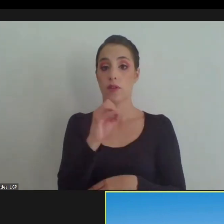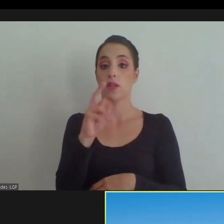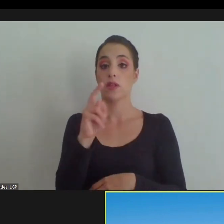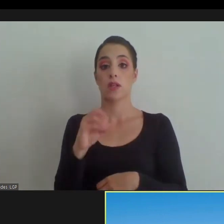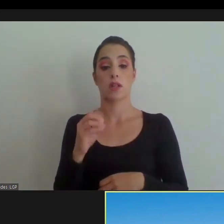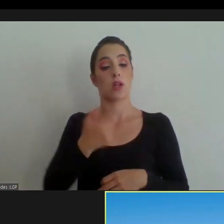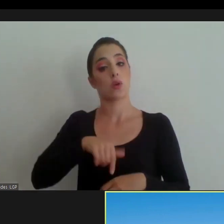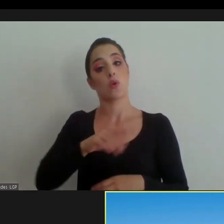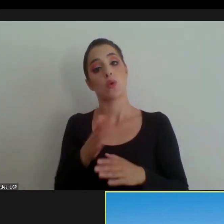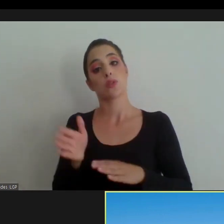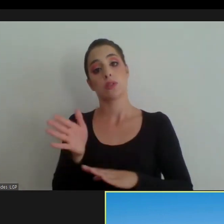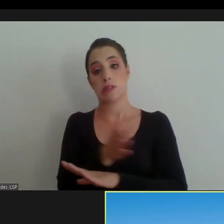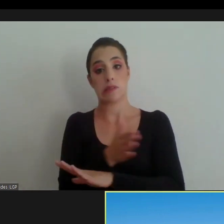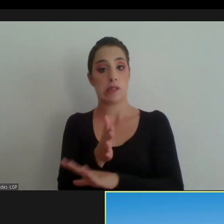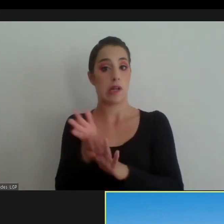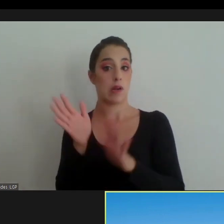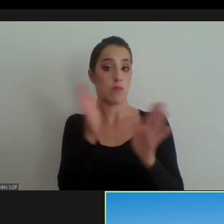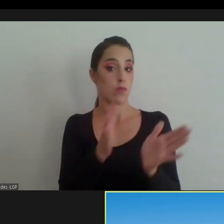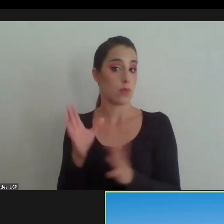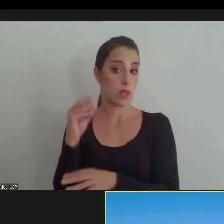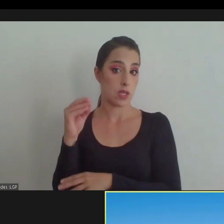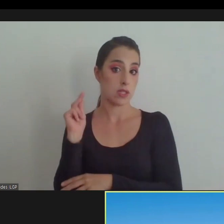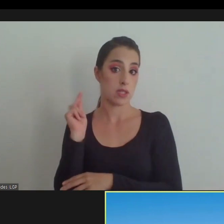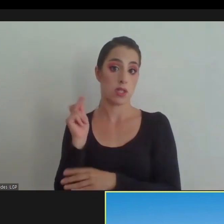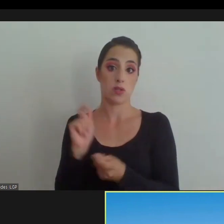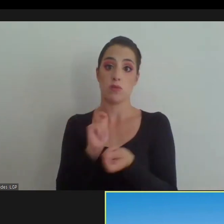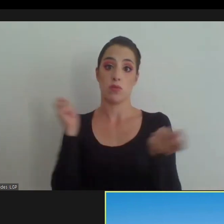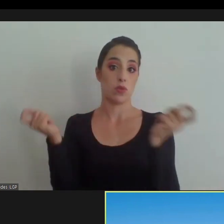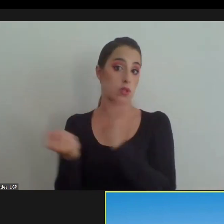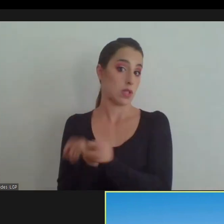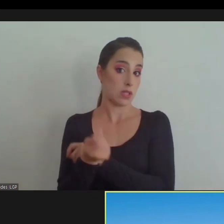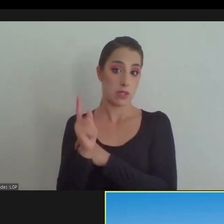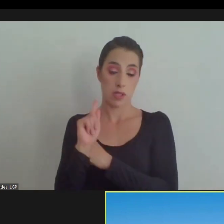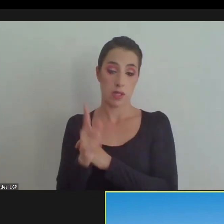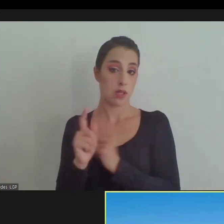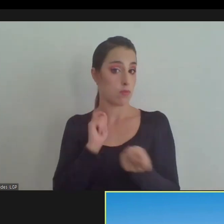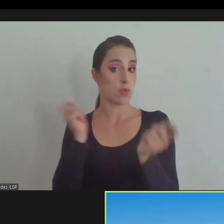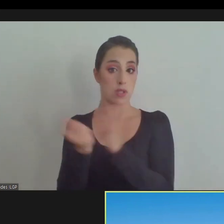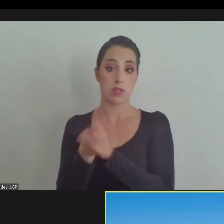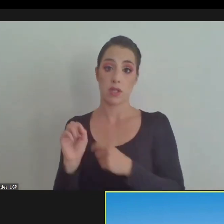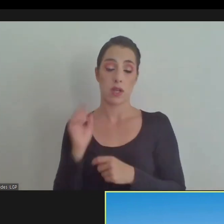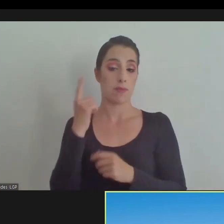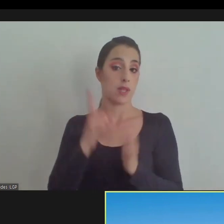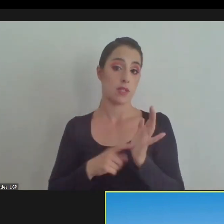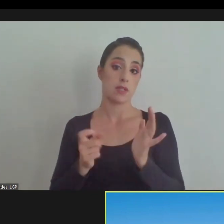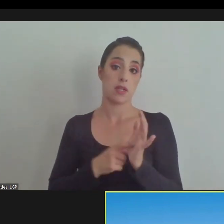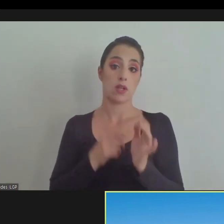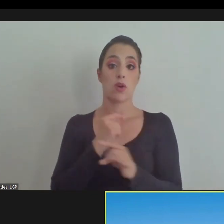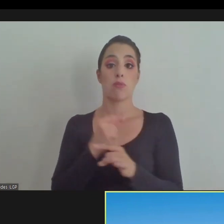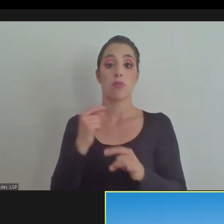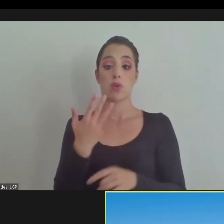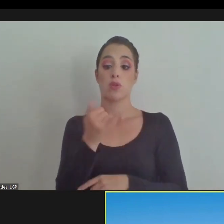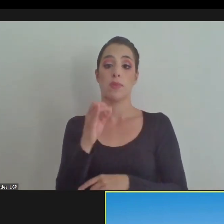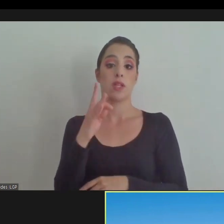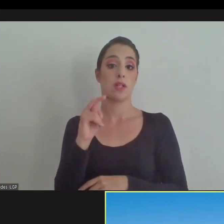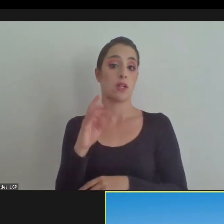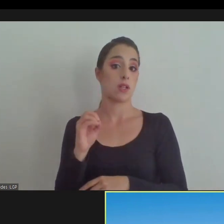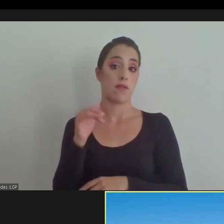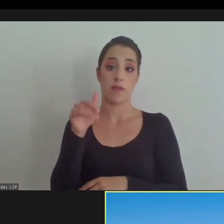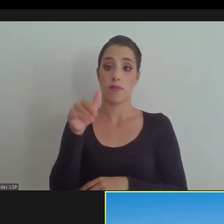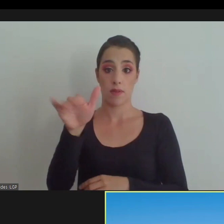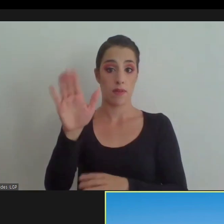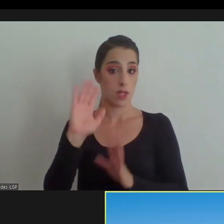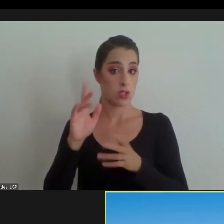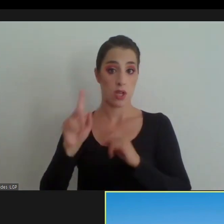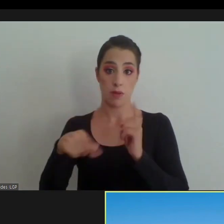mudança, da ação, em que carece de uma mudança rápida, porque 2030 é já amanhã,